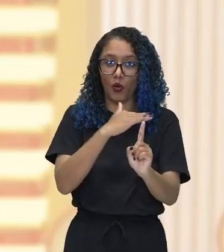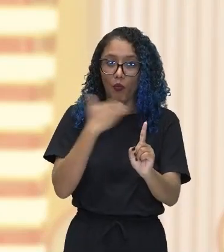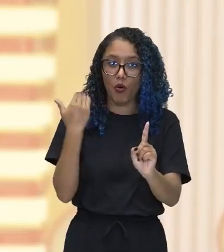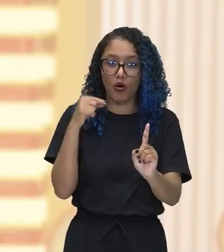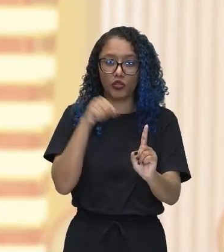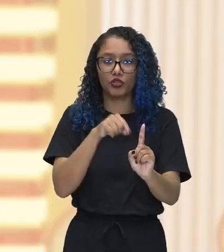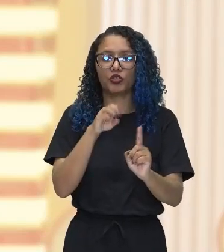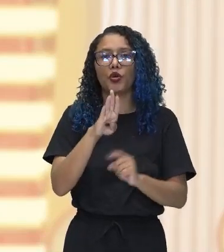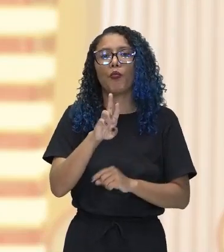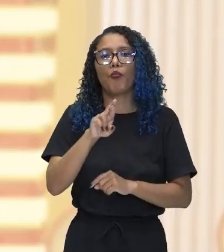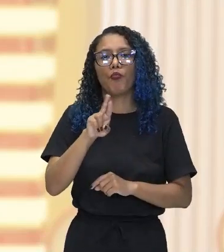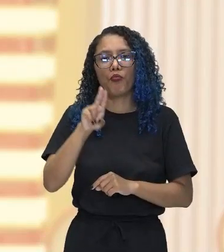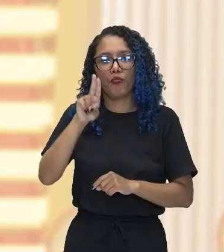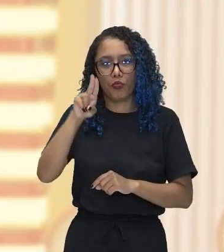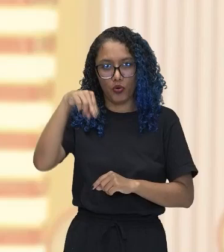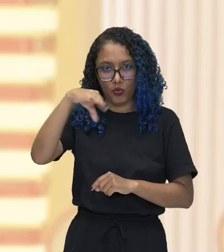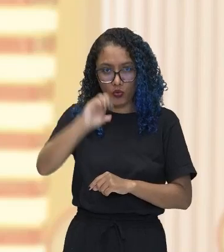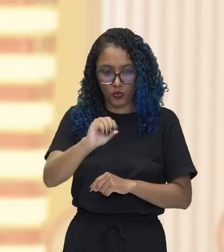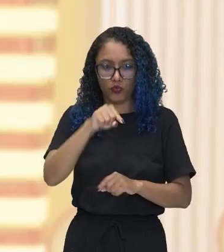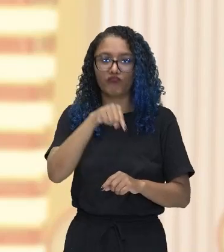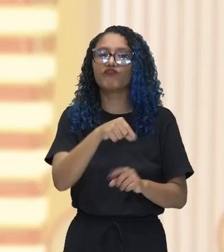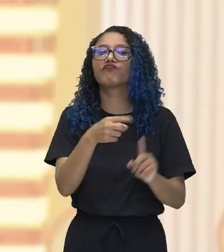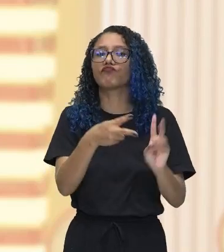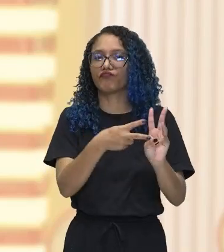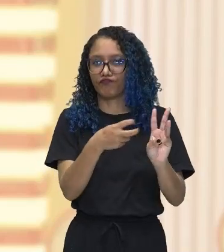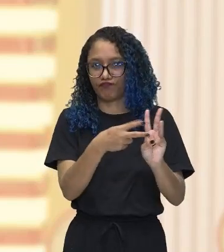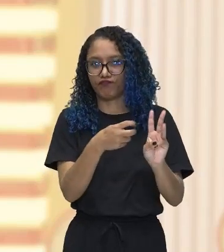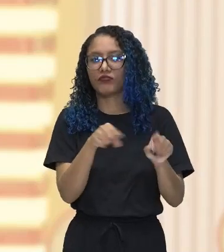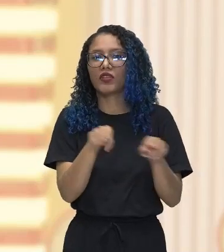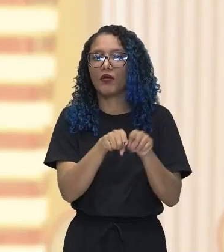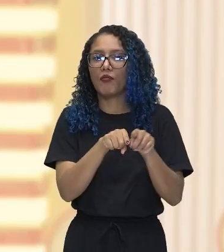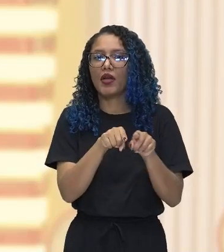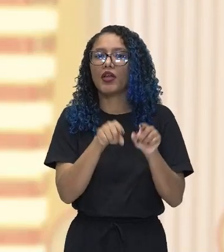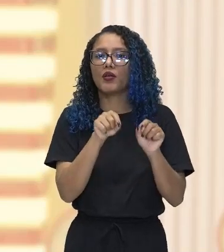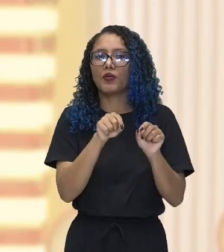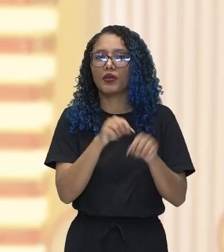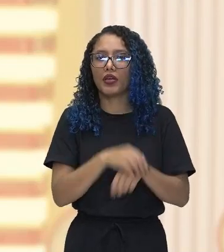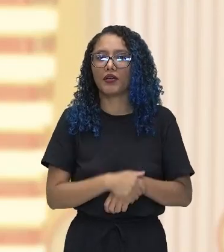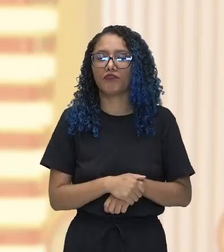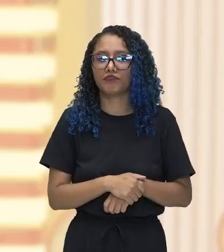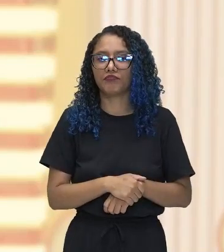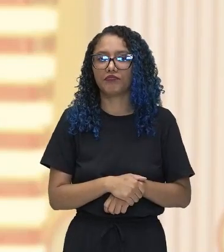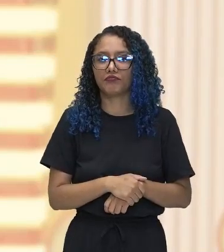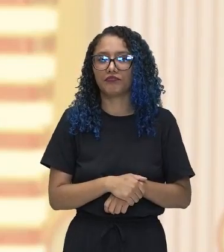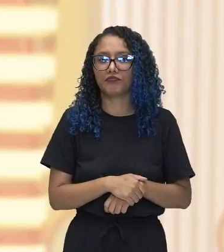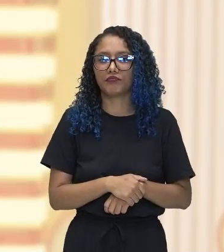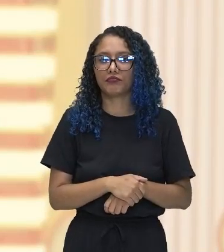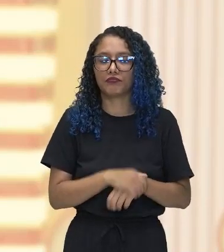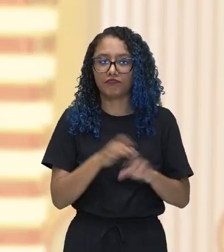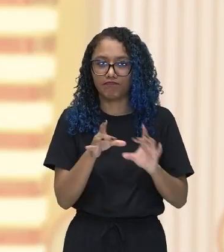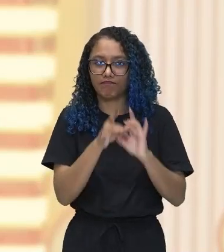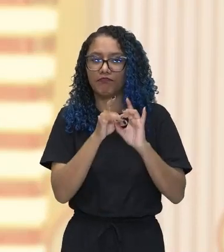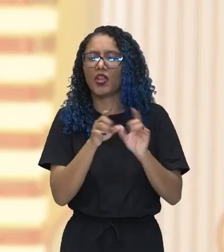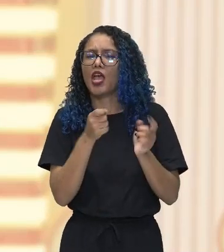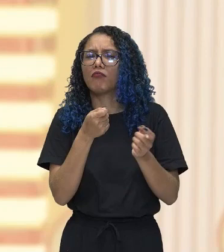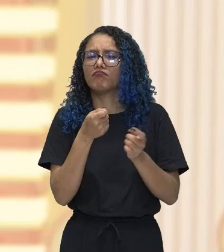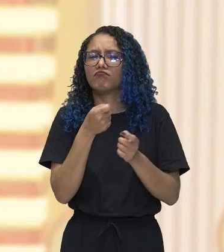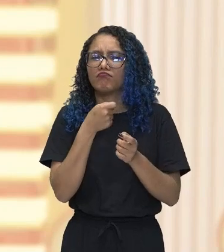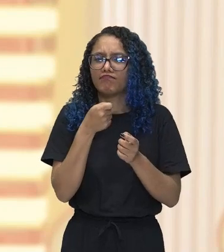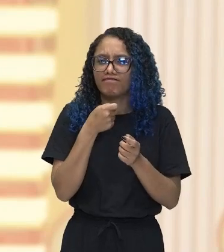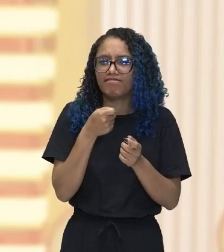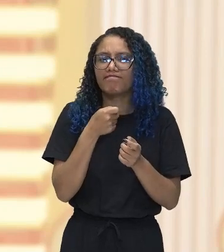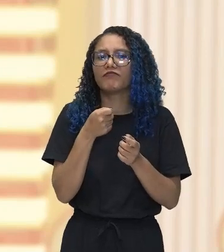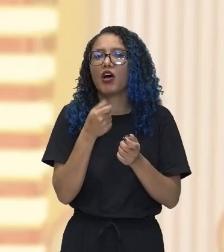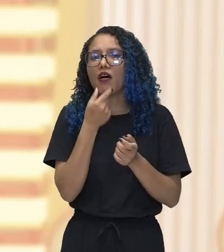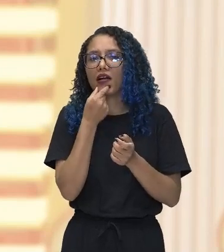um indigenista e uma pessoa ligada, né, mesmo, aos jornais, então, britânicos, a mídia